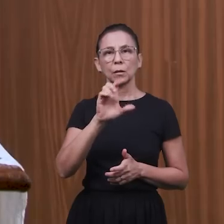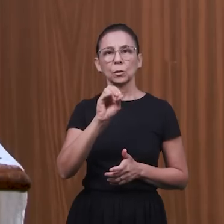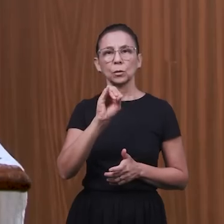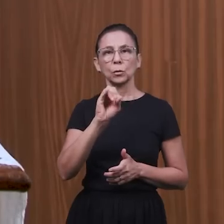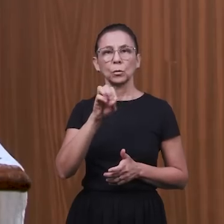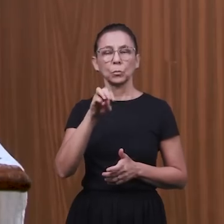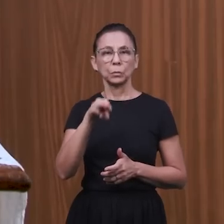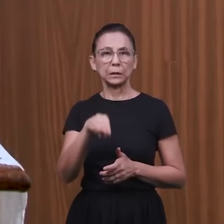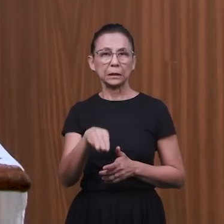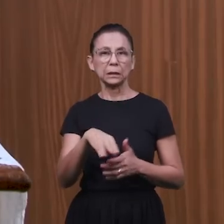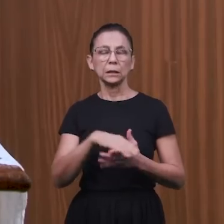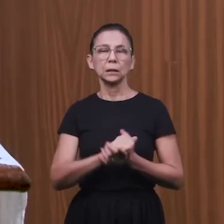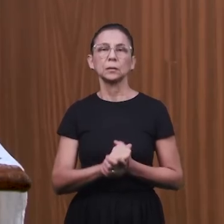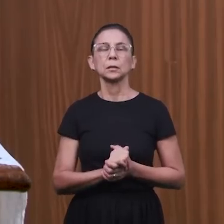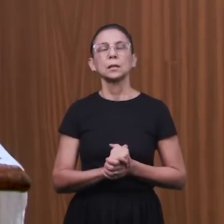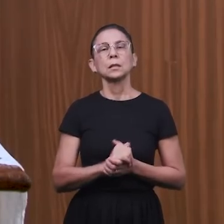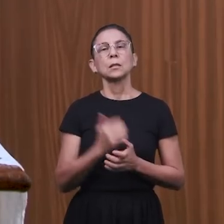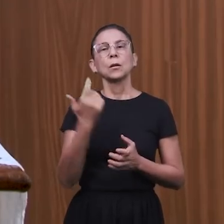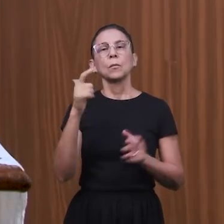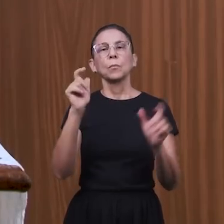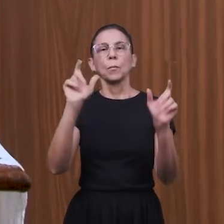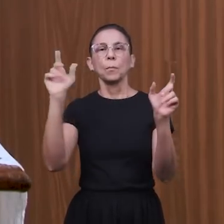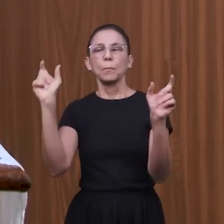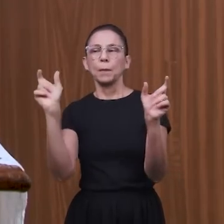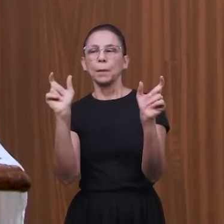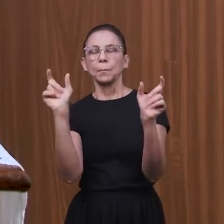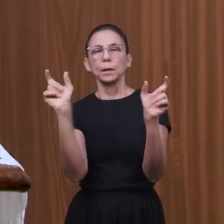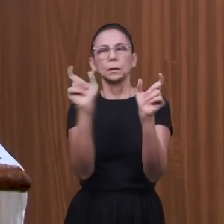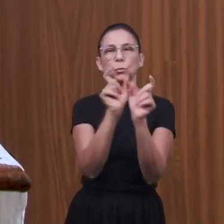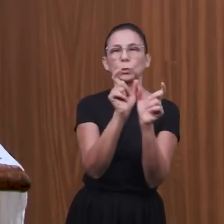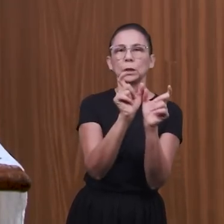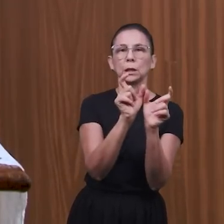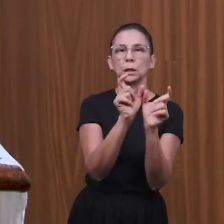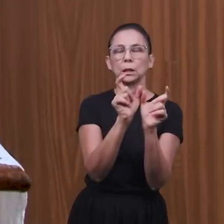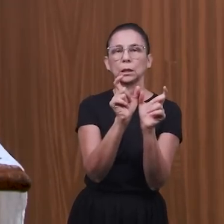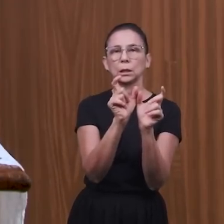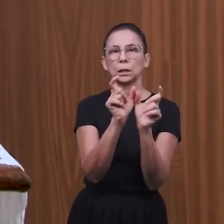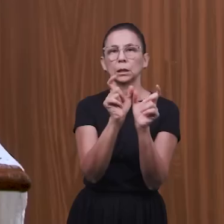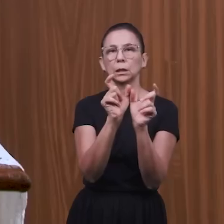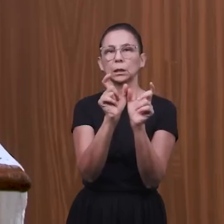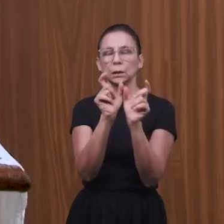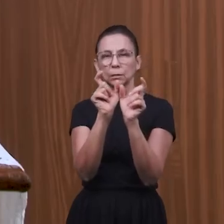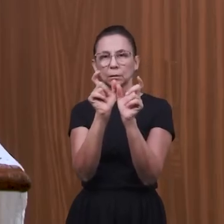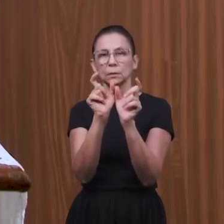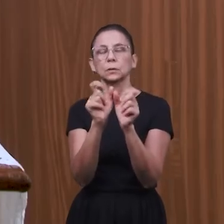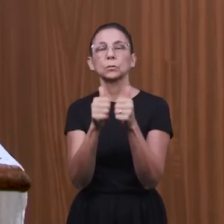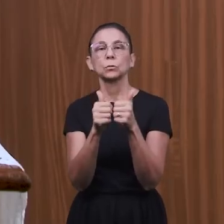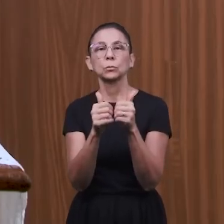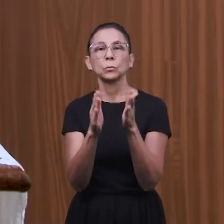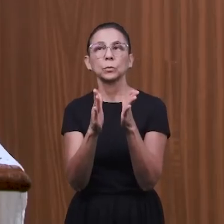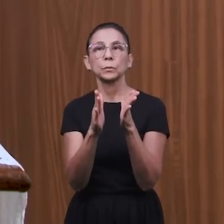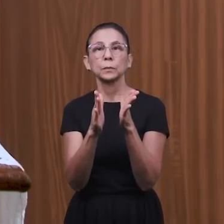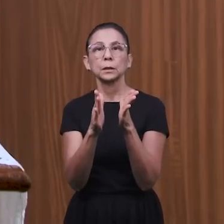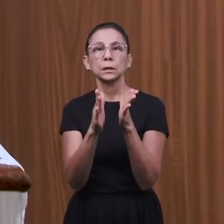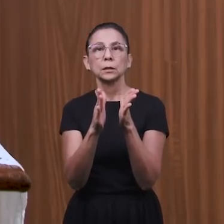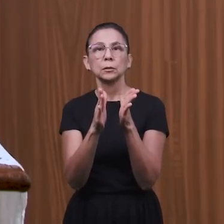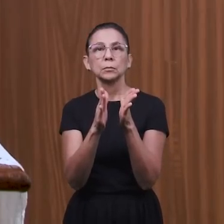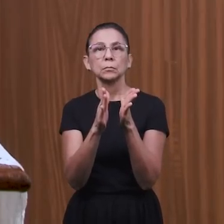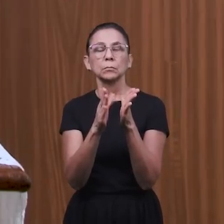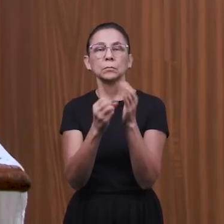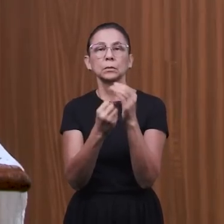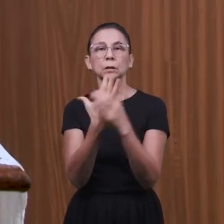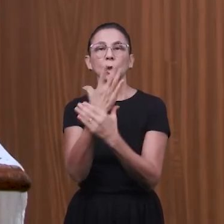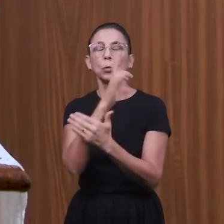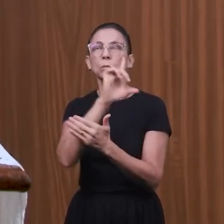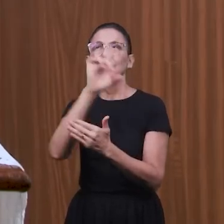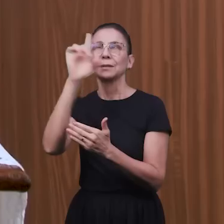de mais de 2 unidades. Então, se a tradução for literal, seria: no princípio criou deuses. A que